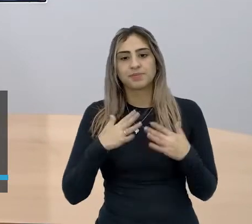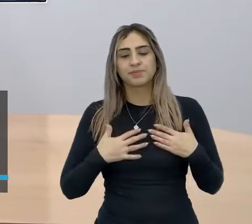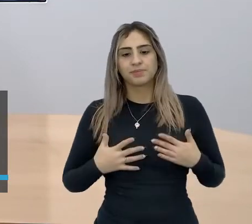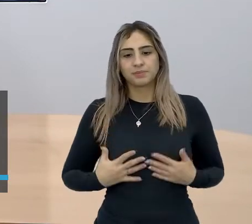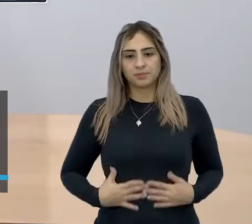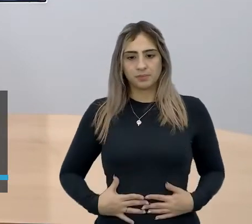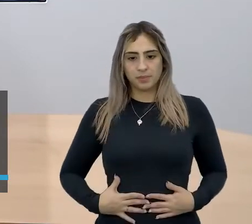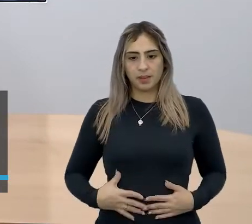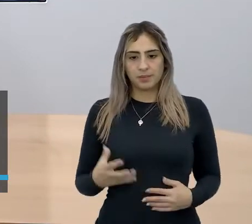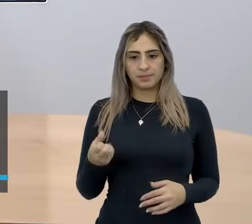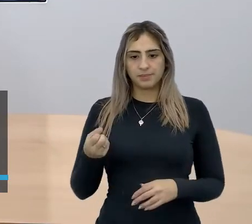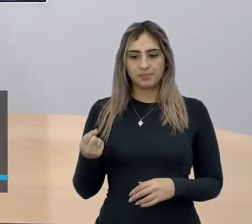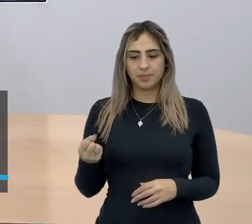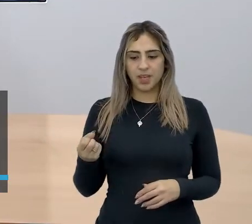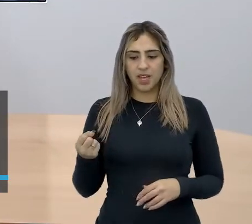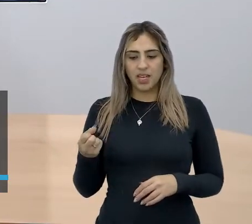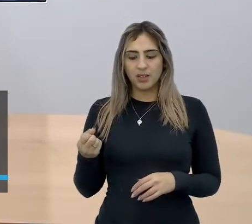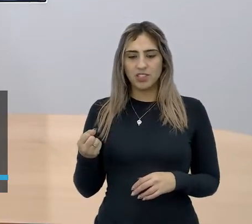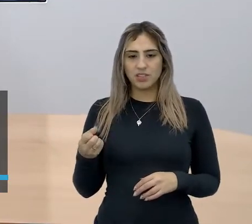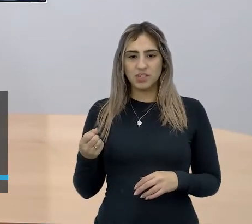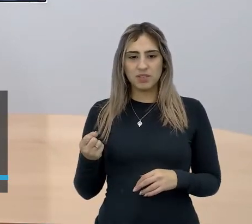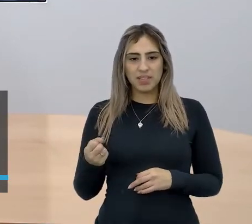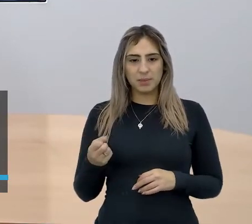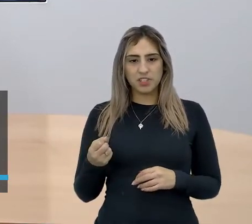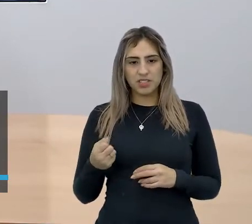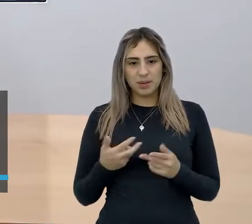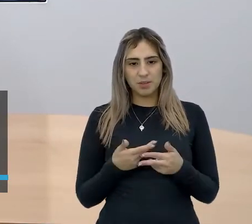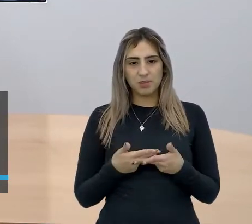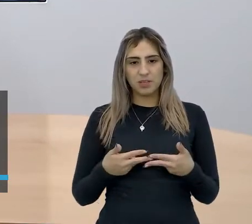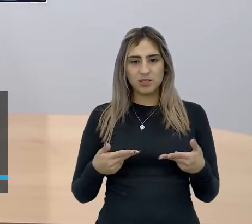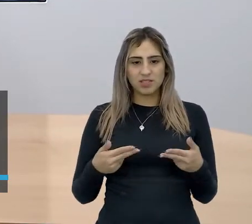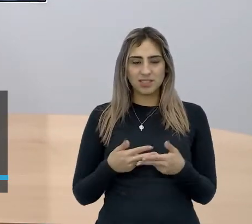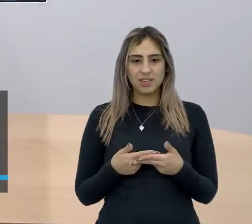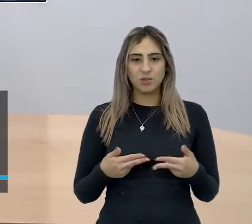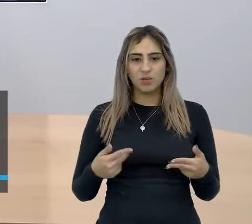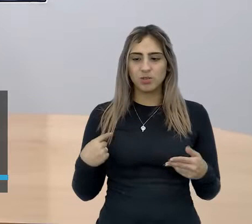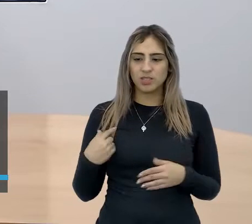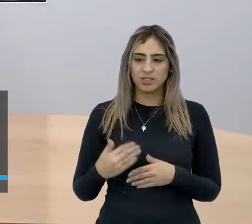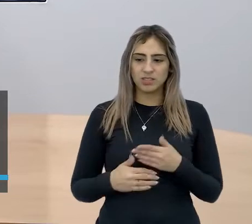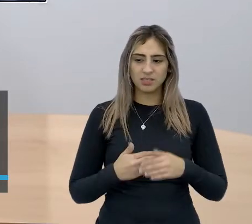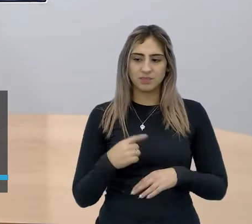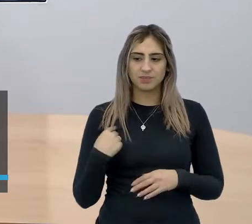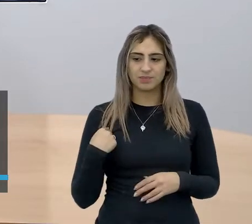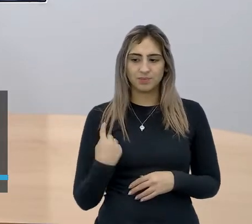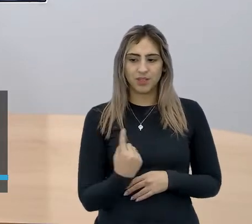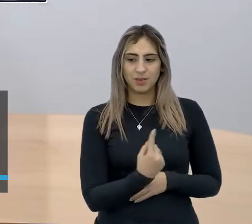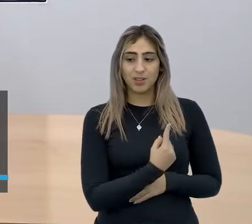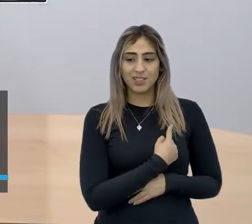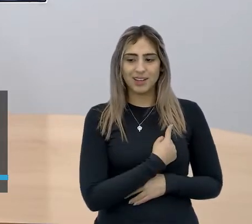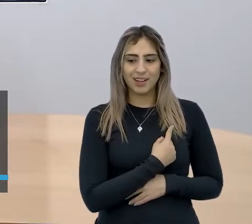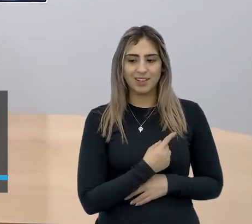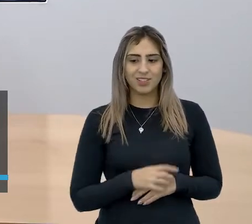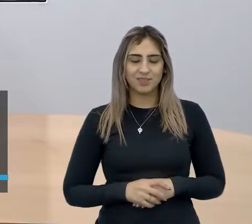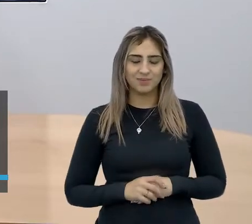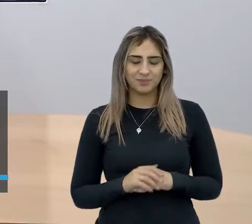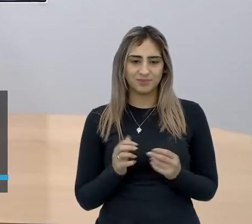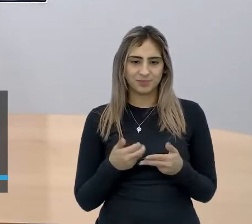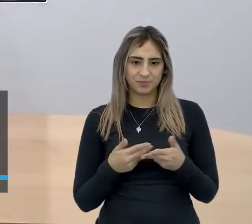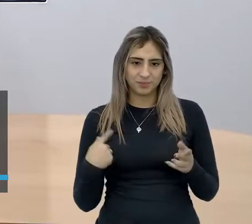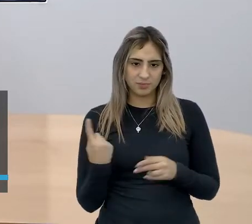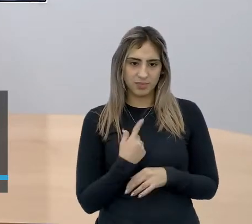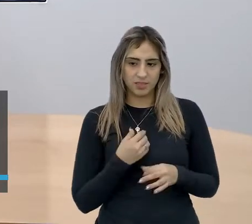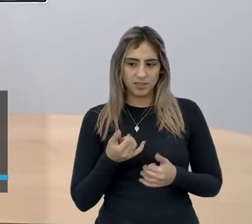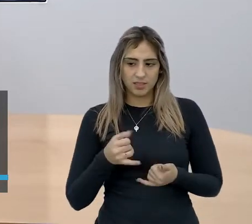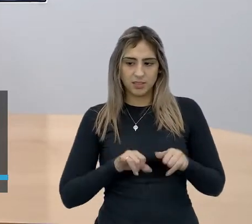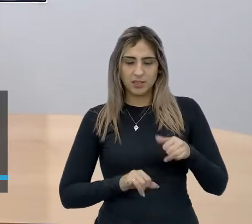camisa branca, calça jeans e sapato, tá certo? Bom, uso brincos também, né? O brinco hoje tem o formato